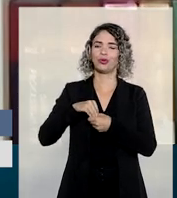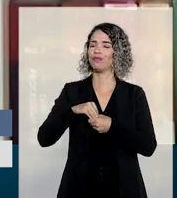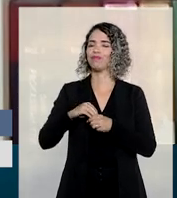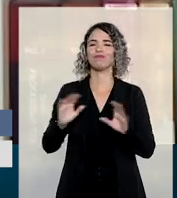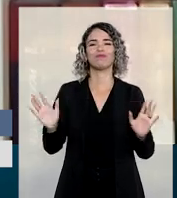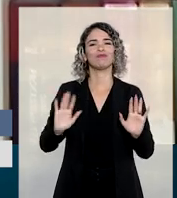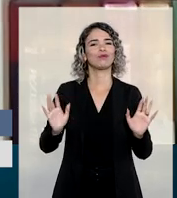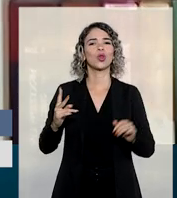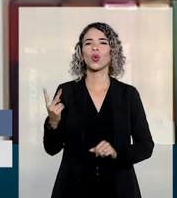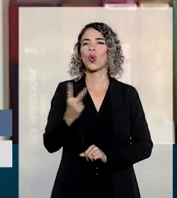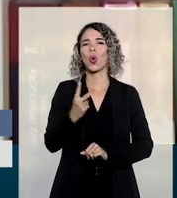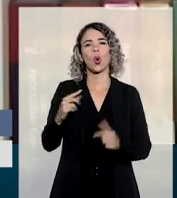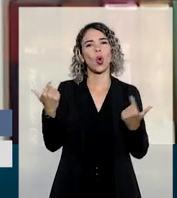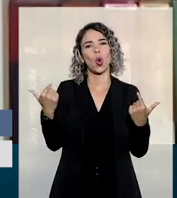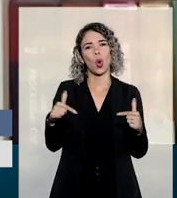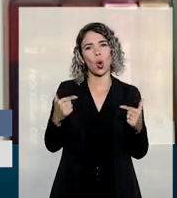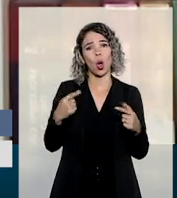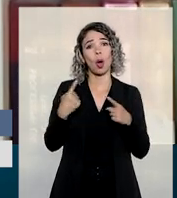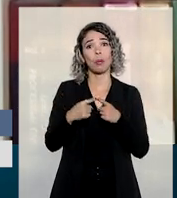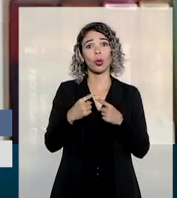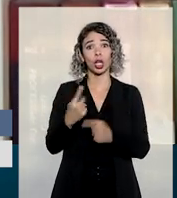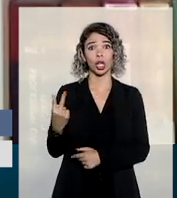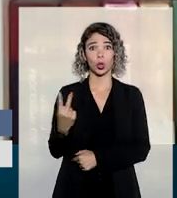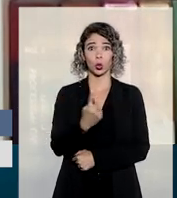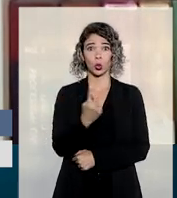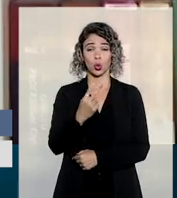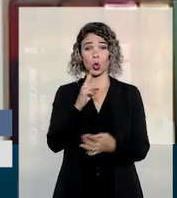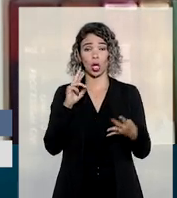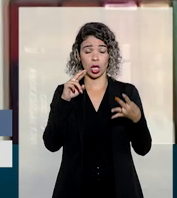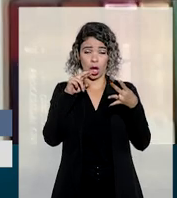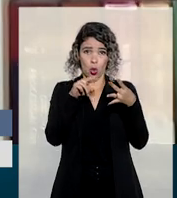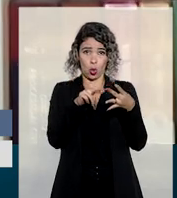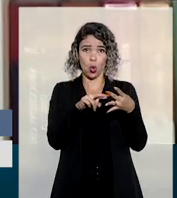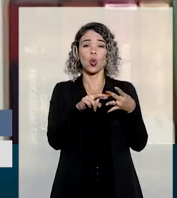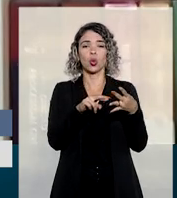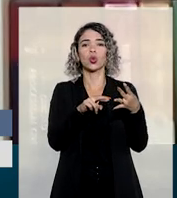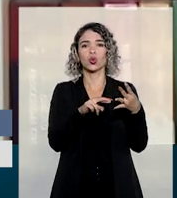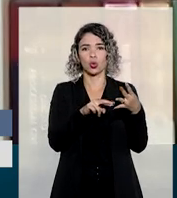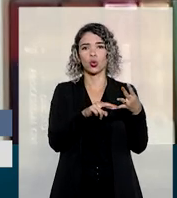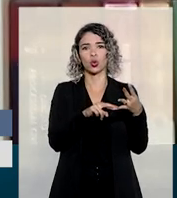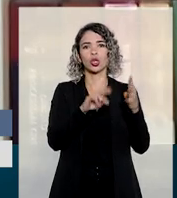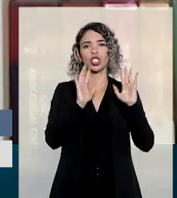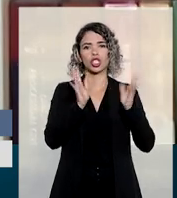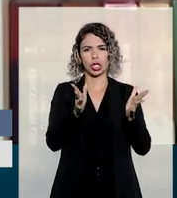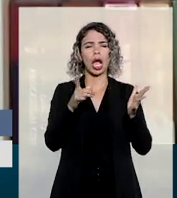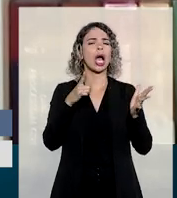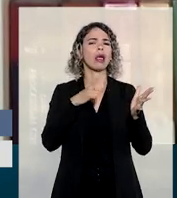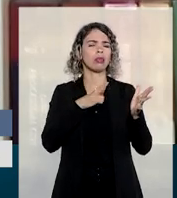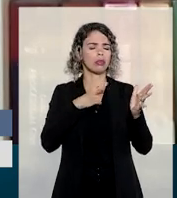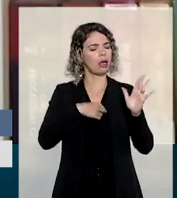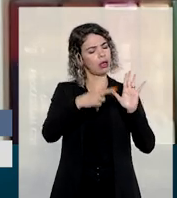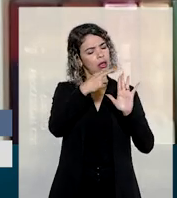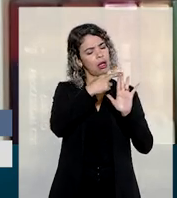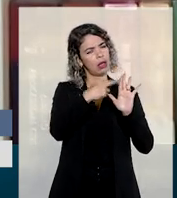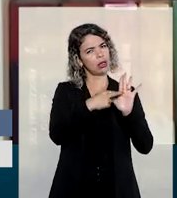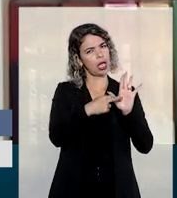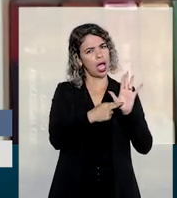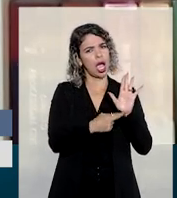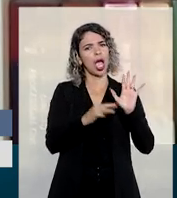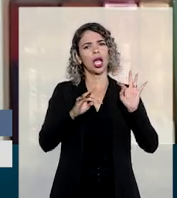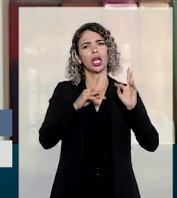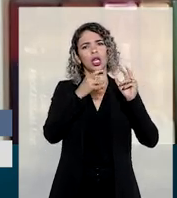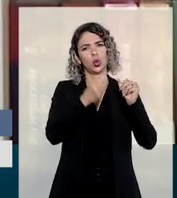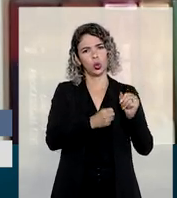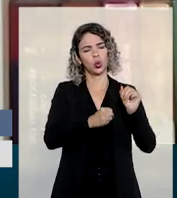entendimento do STJ é que nessas hipóteses recursais, ainda né, que satisfeito aquele requisito